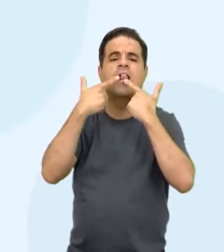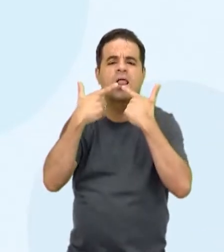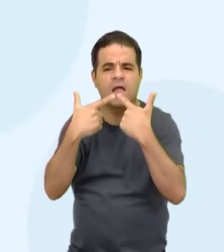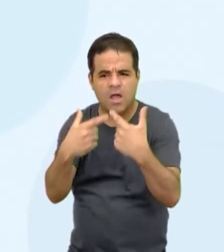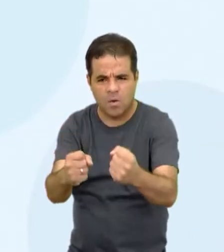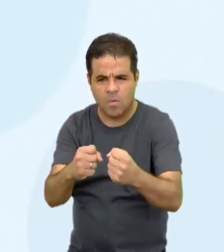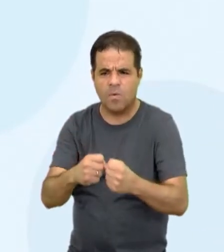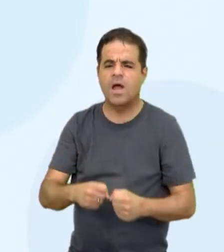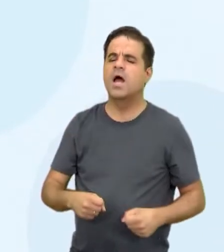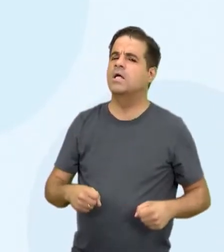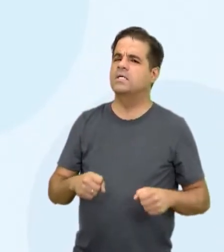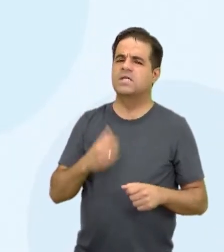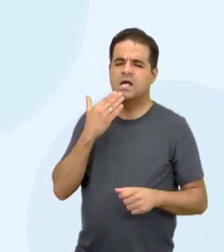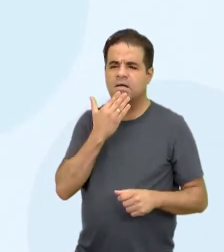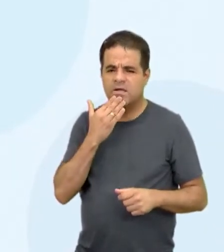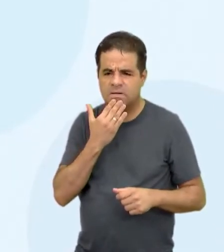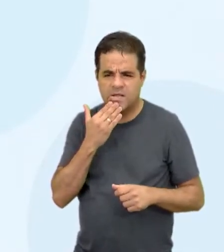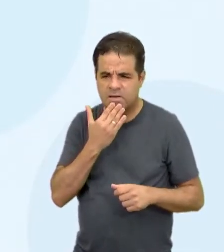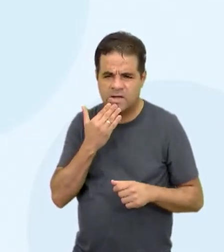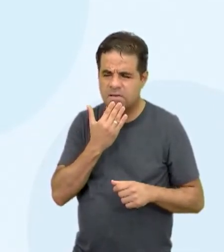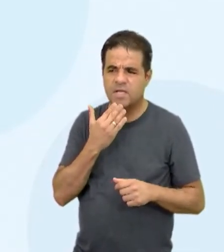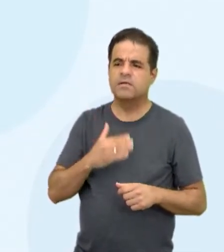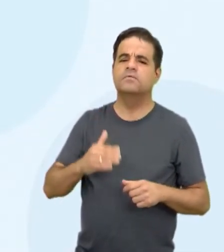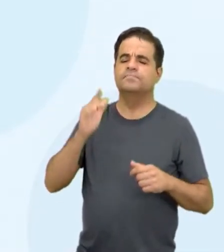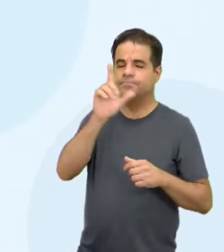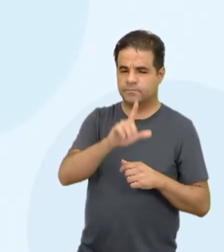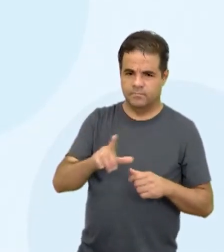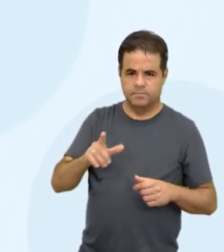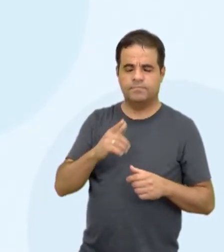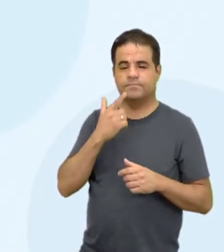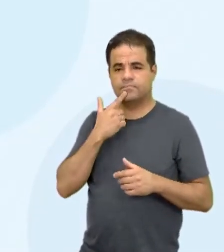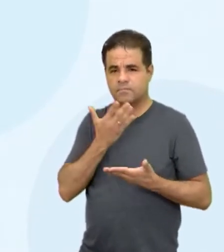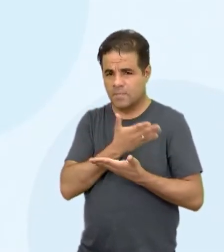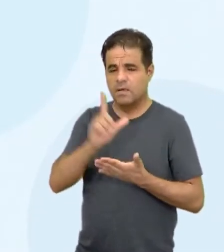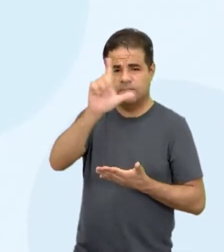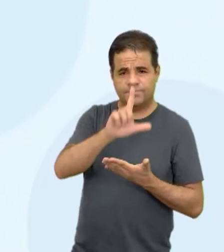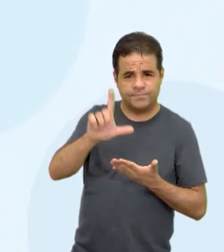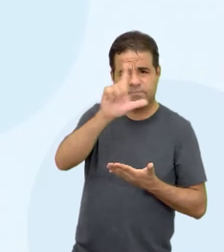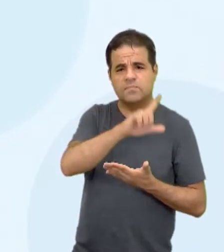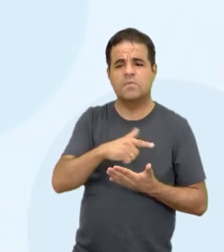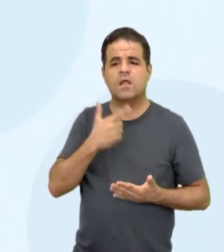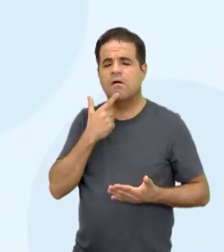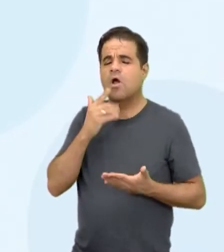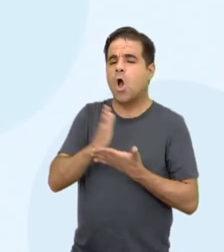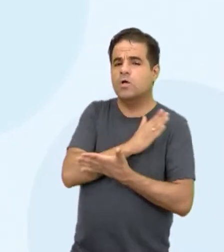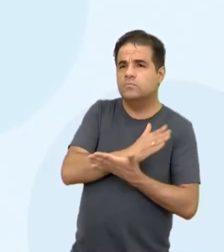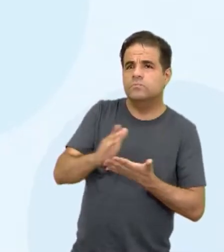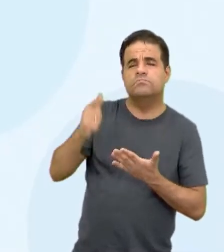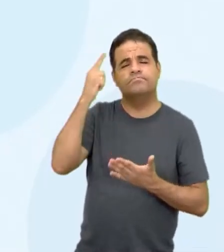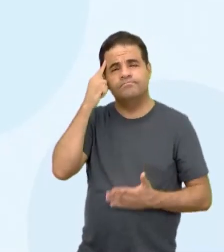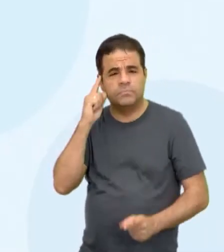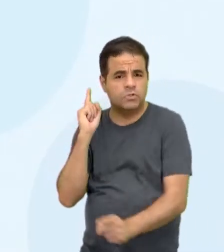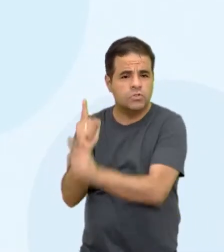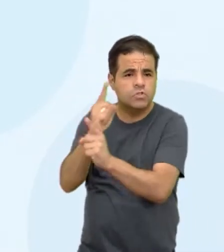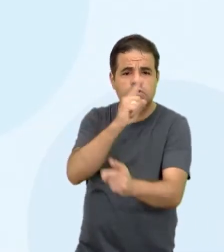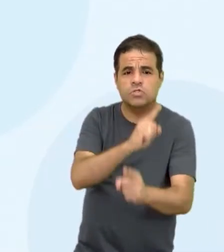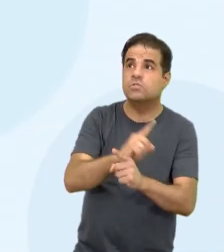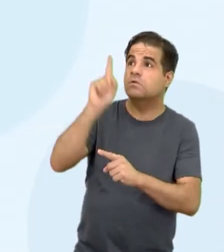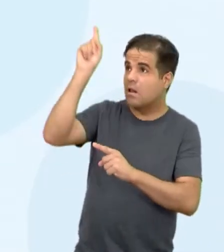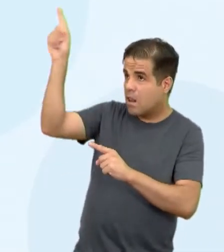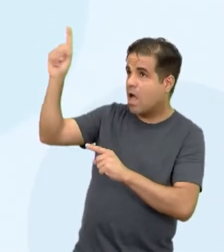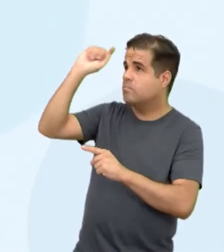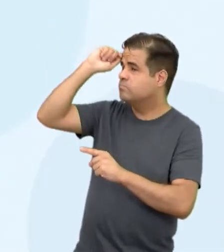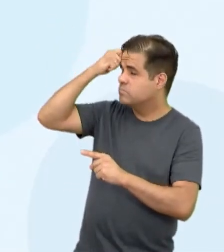linguagem rudimentar. E alguns desses indivíduos, né, eles foram encontrados na